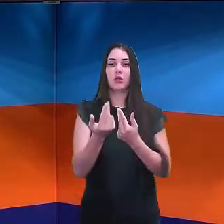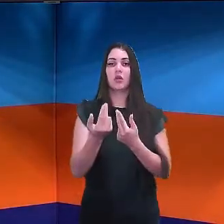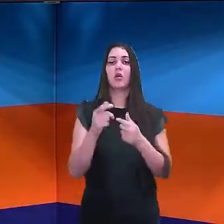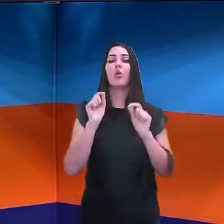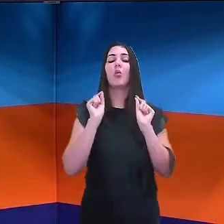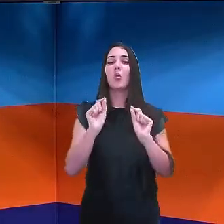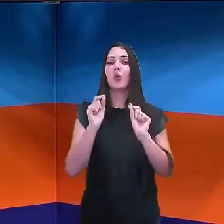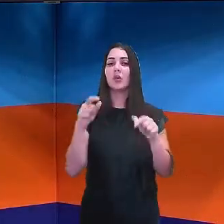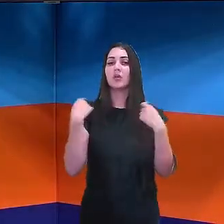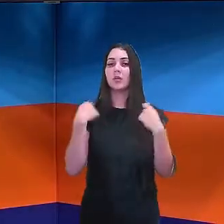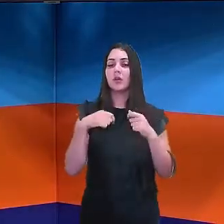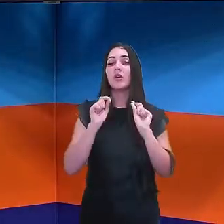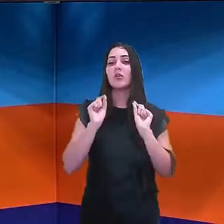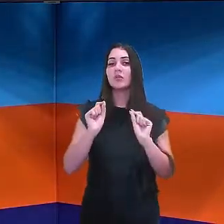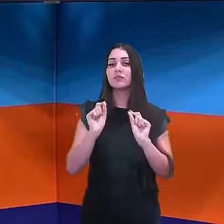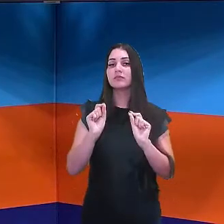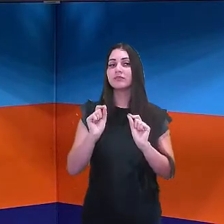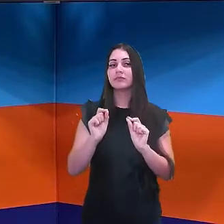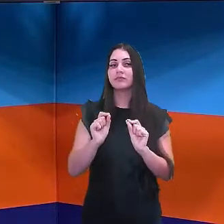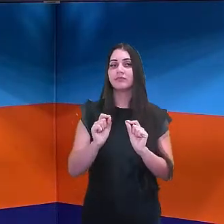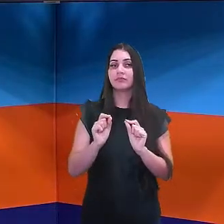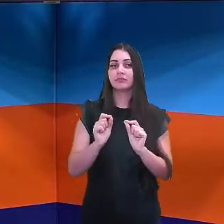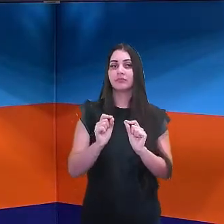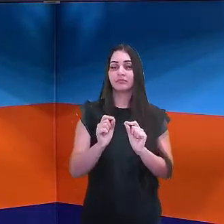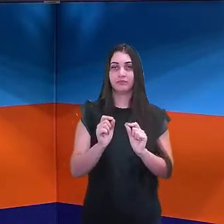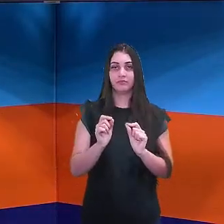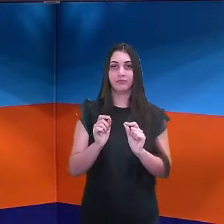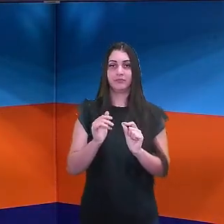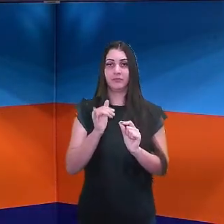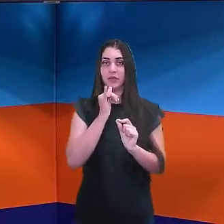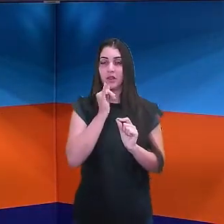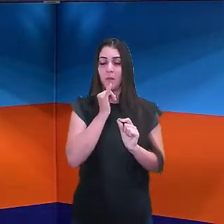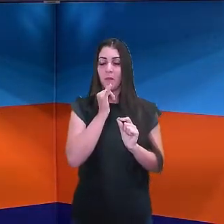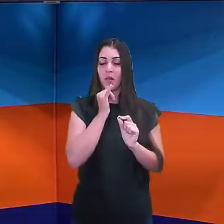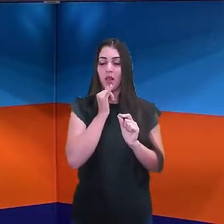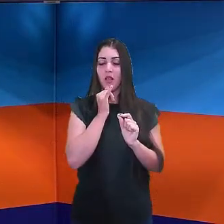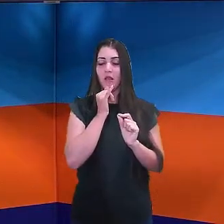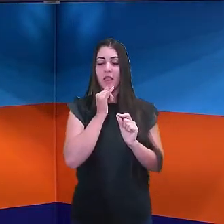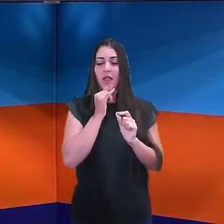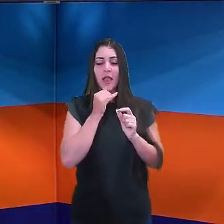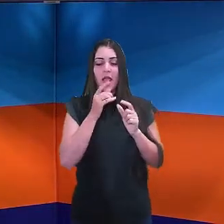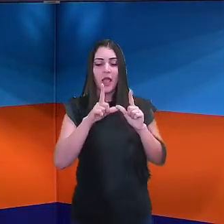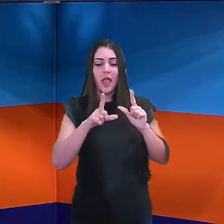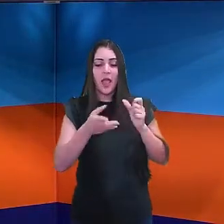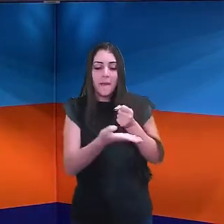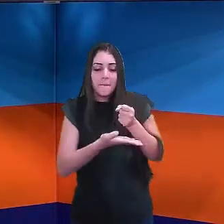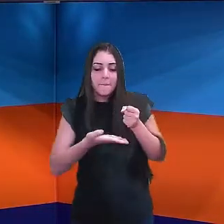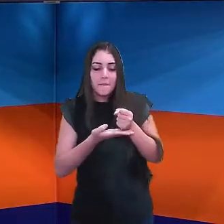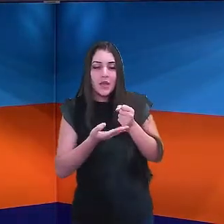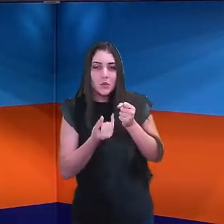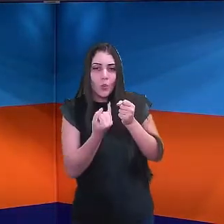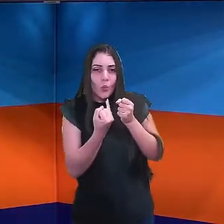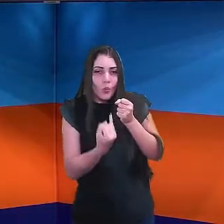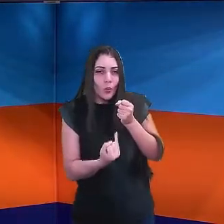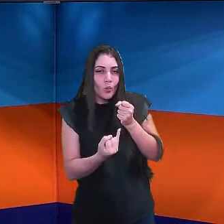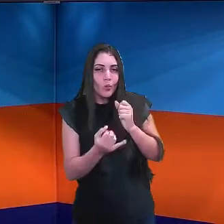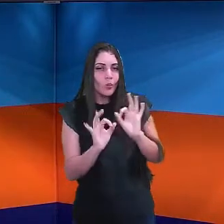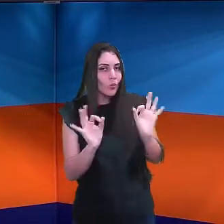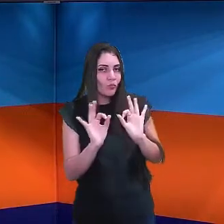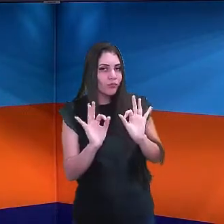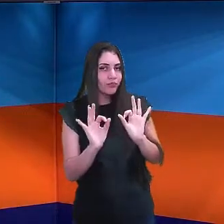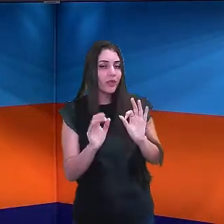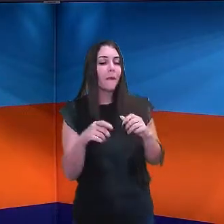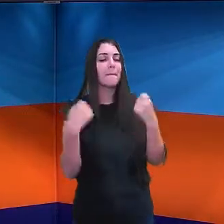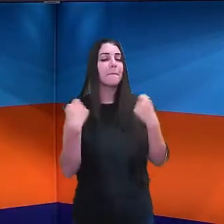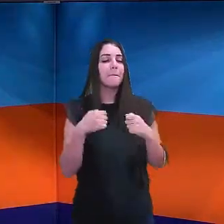que prevalecer é assim, não ser tão fininha a base, não pode ser muito fininha, tá bom?